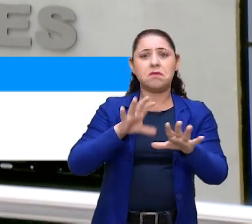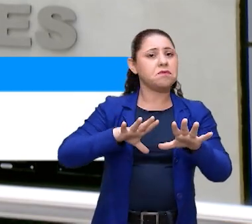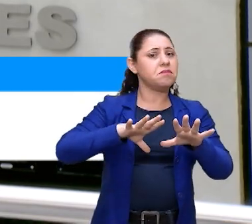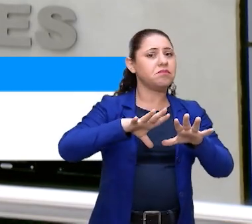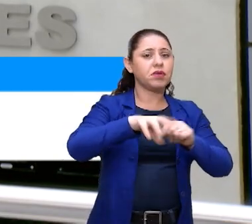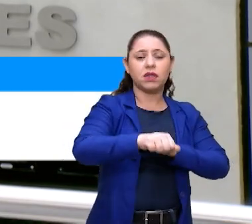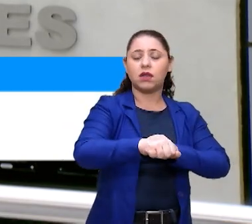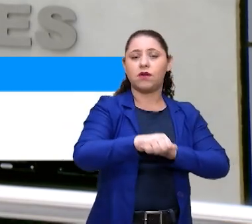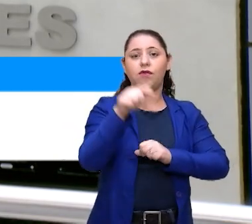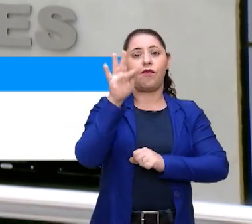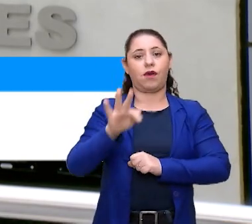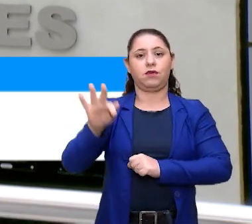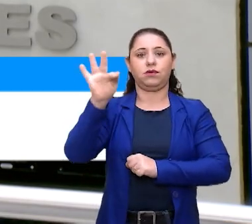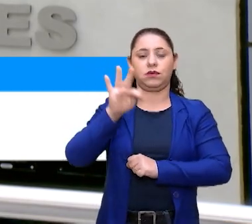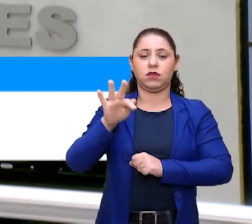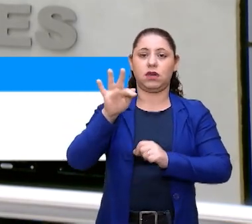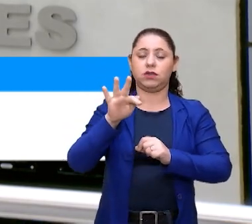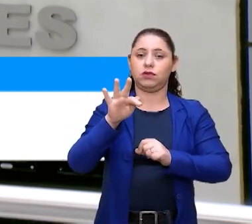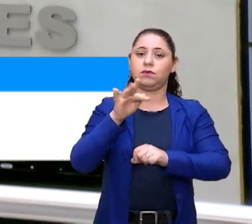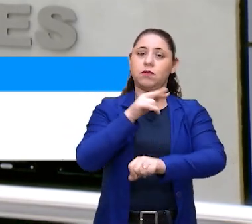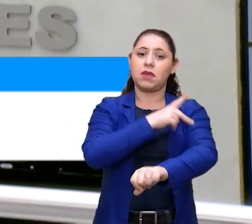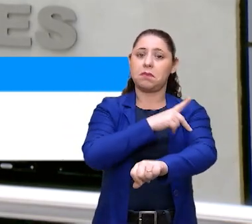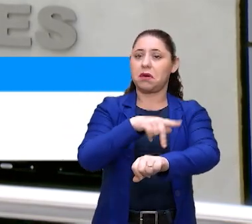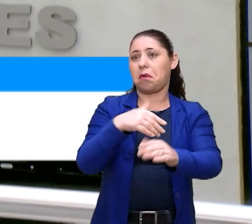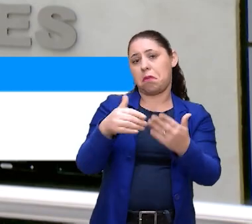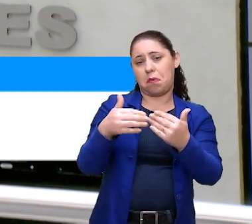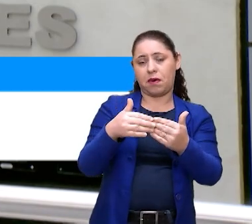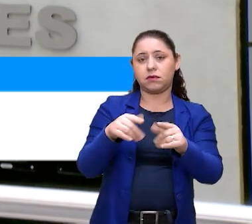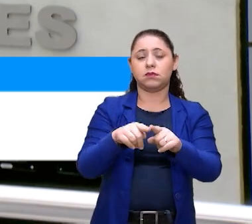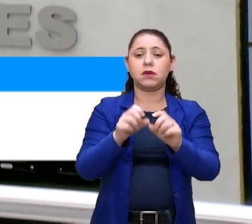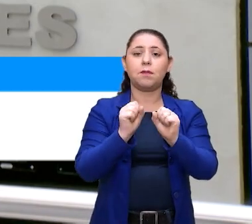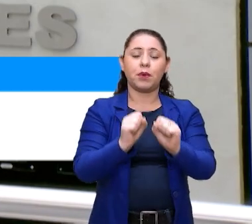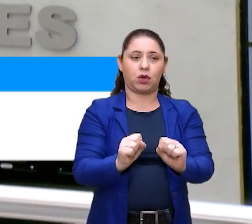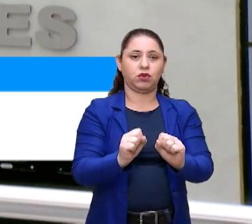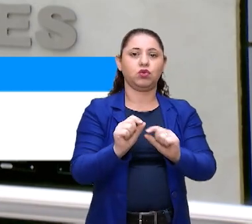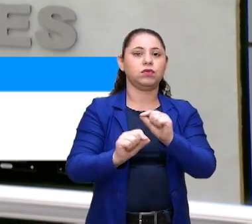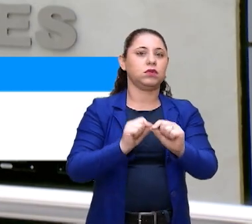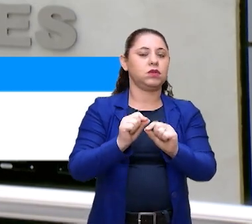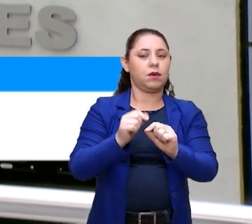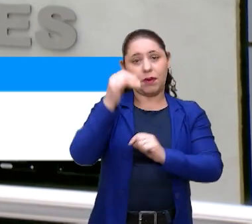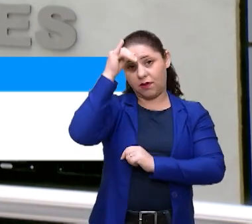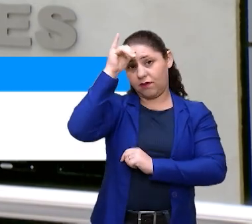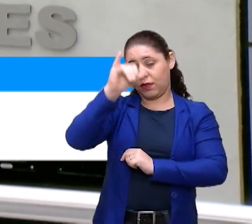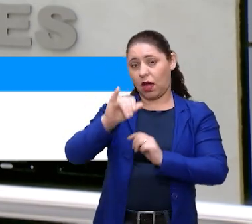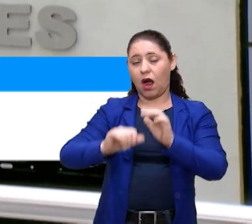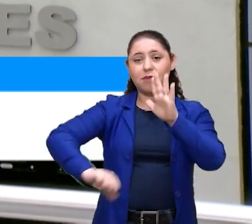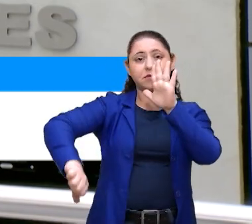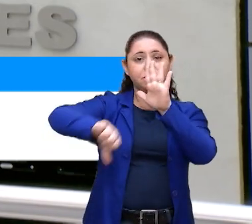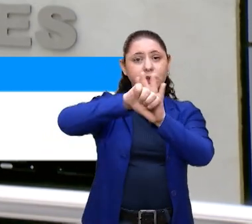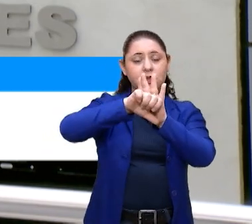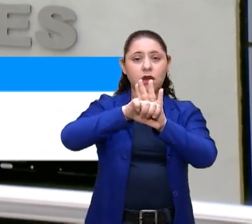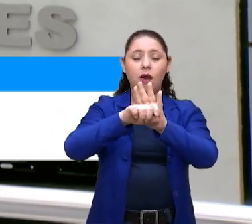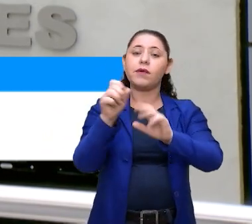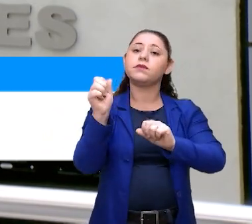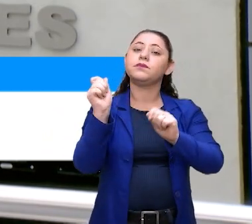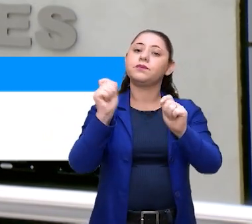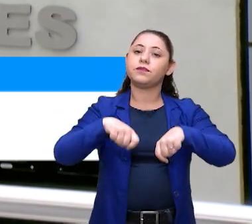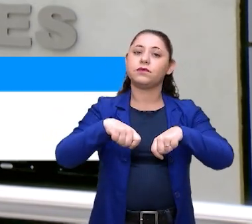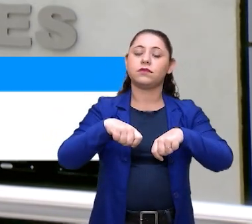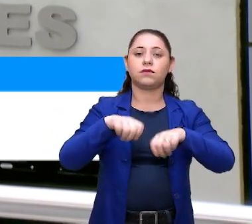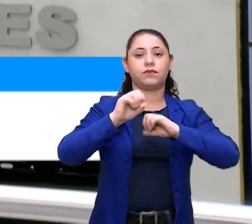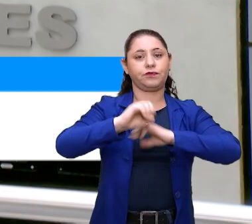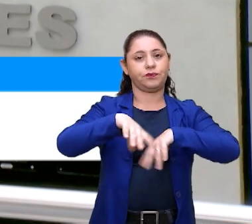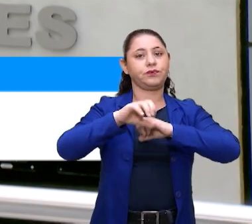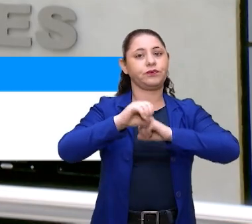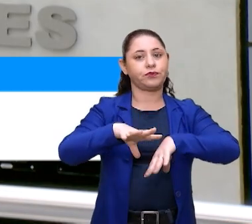de diploma de nível superior e licenciatura, para evitar as possíveis ilegalidades e para garantir a qualidade de